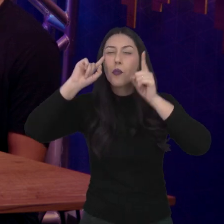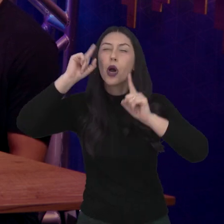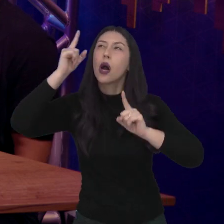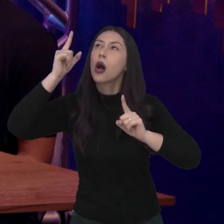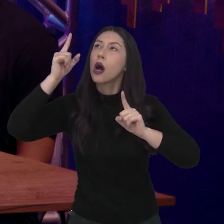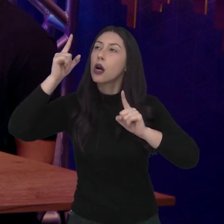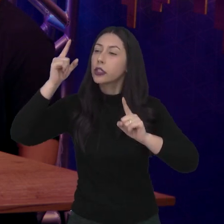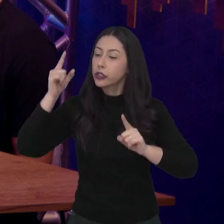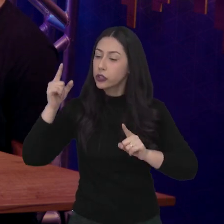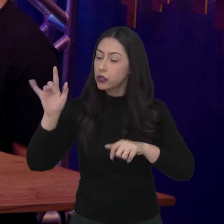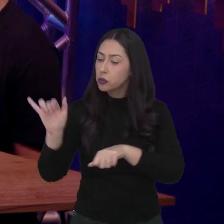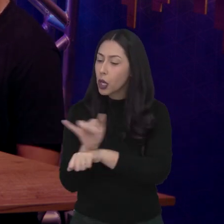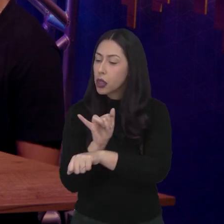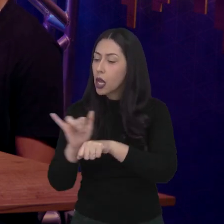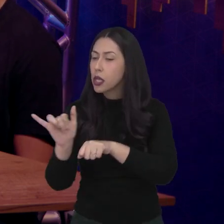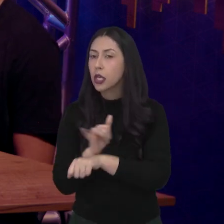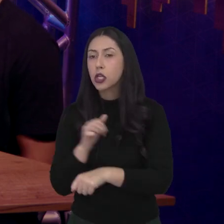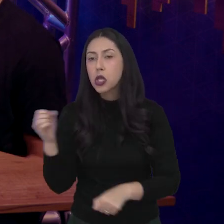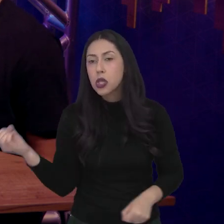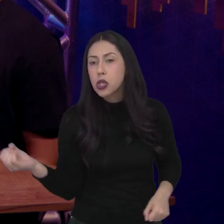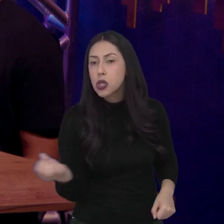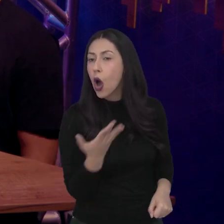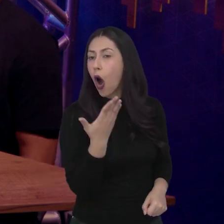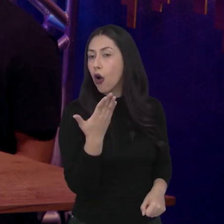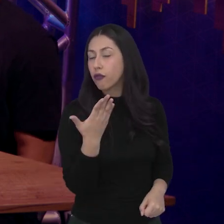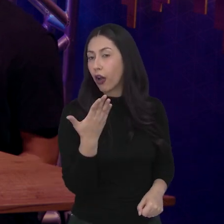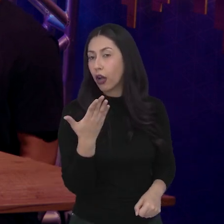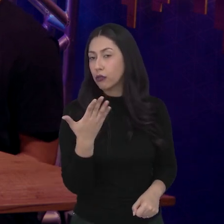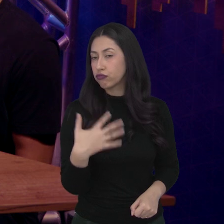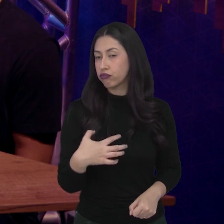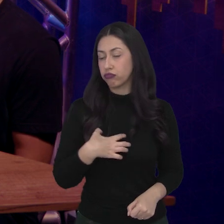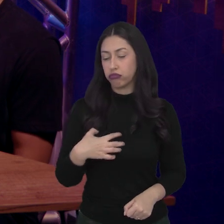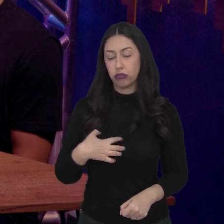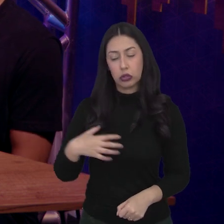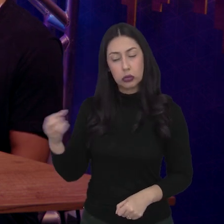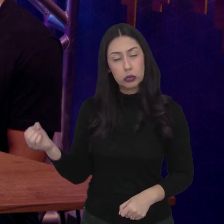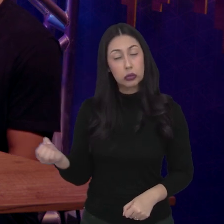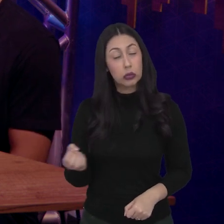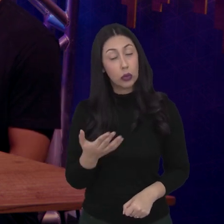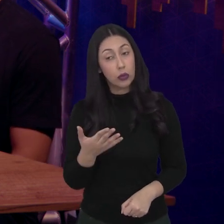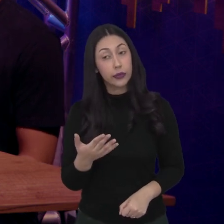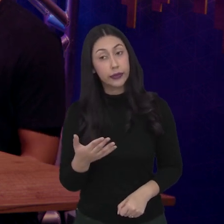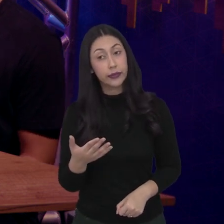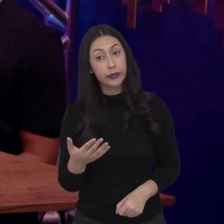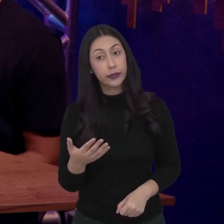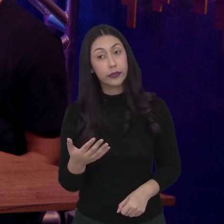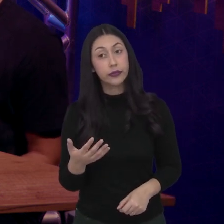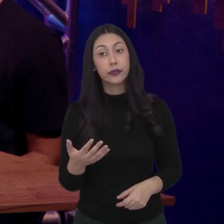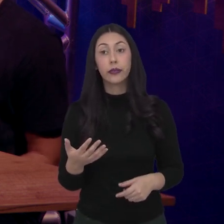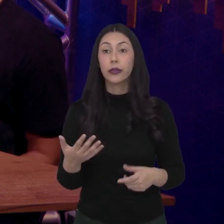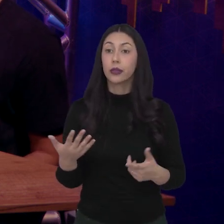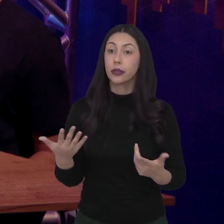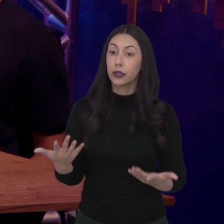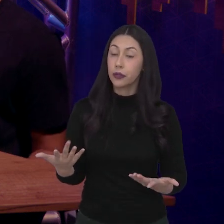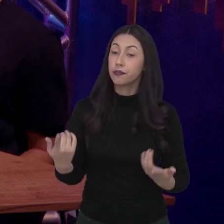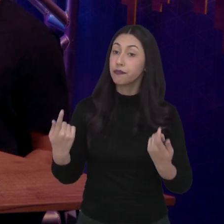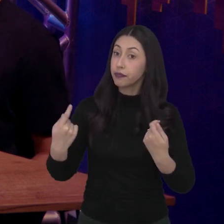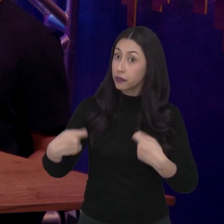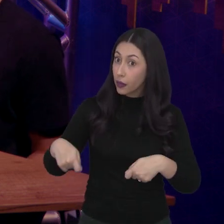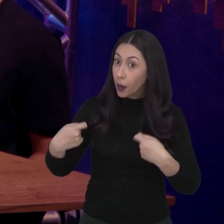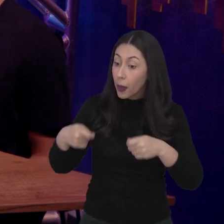de inovar, sua capacidade de resolver ali um problema, né? E